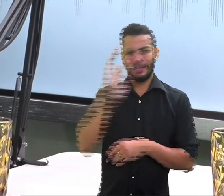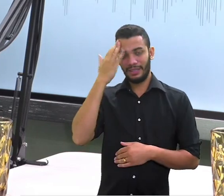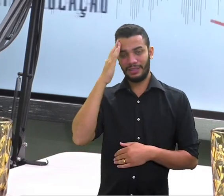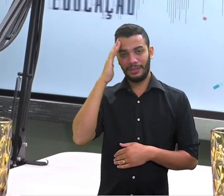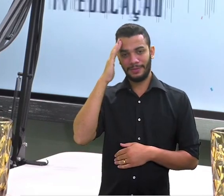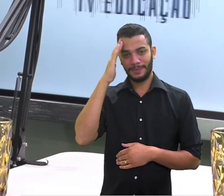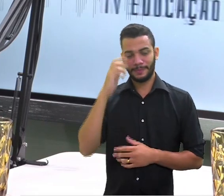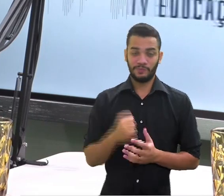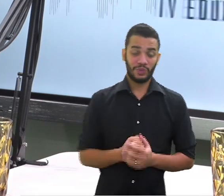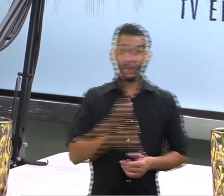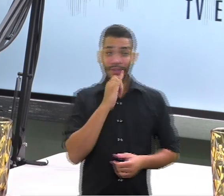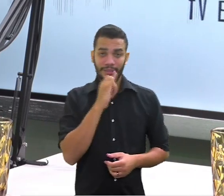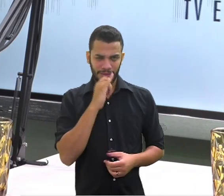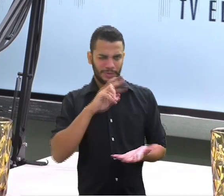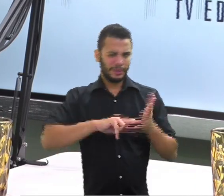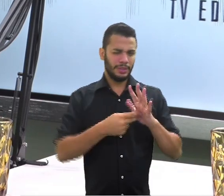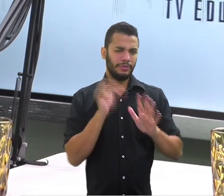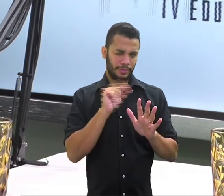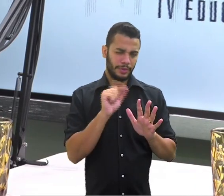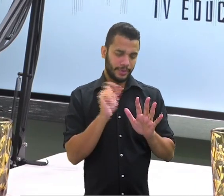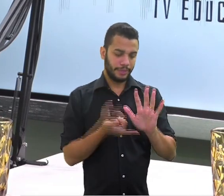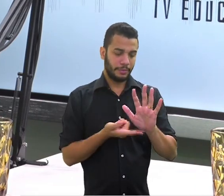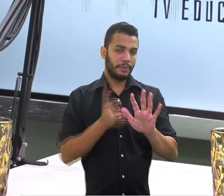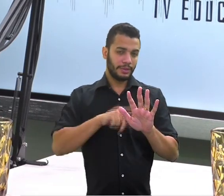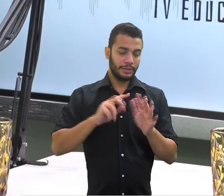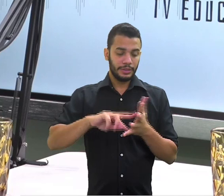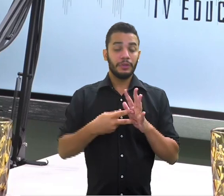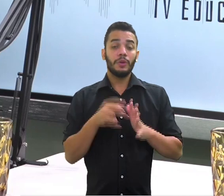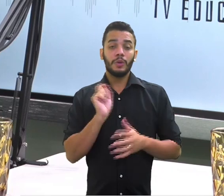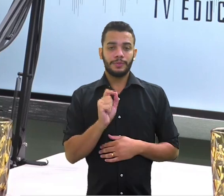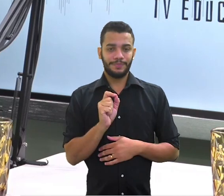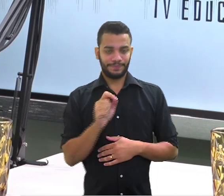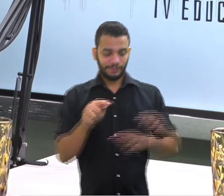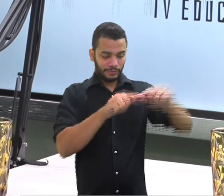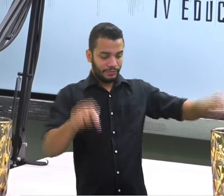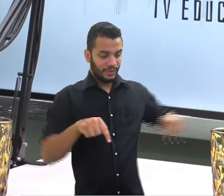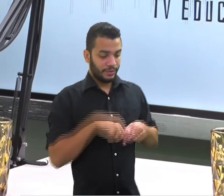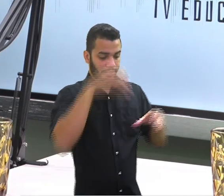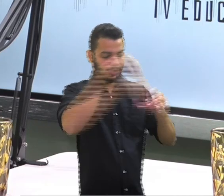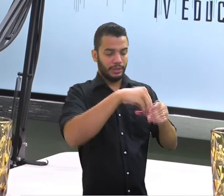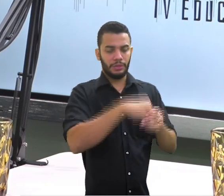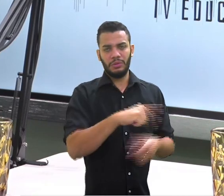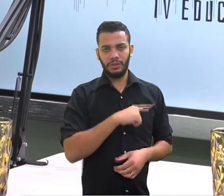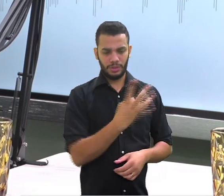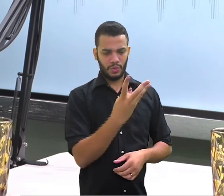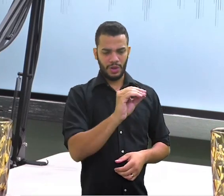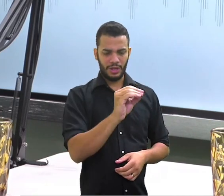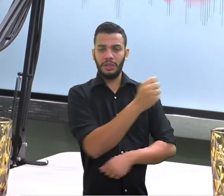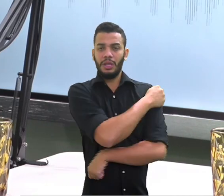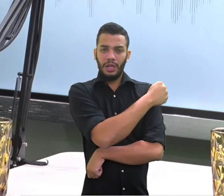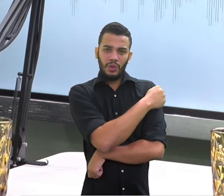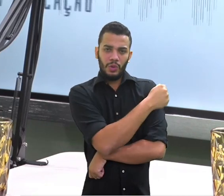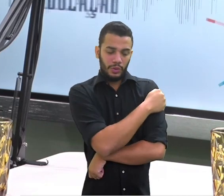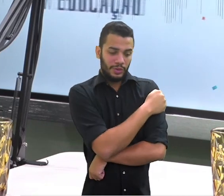turma sorri daquilo porque não está me ofendendo, é engraçado, aquilo alimenta aquele aluno que